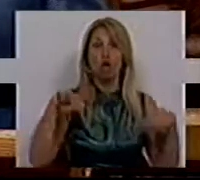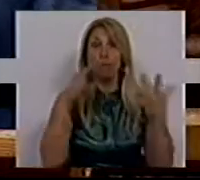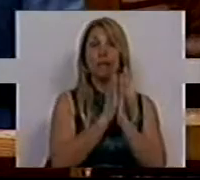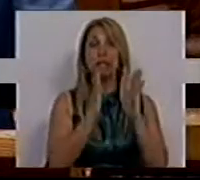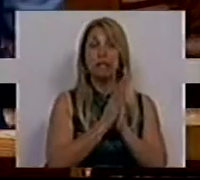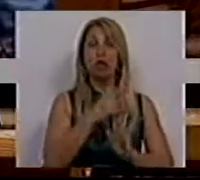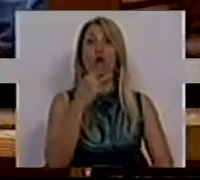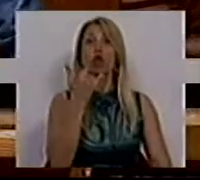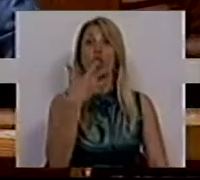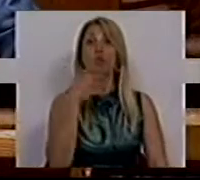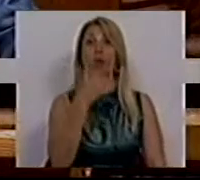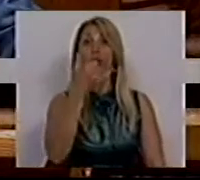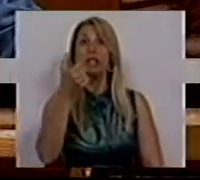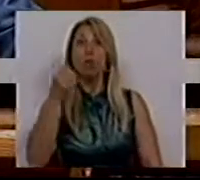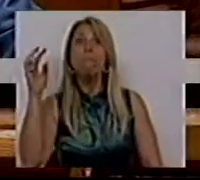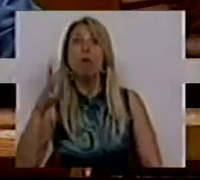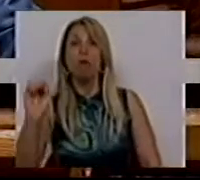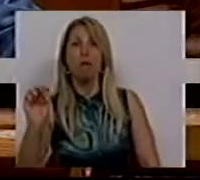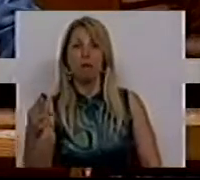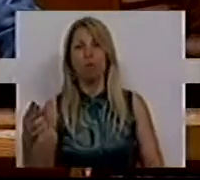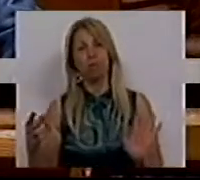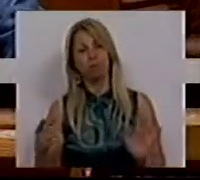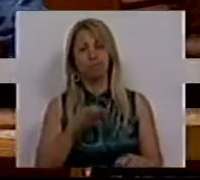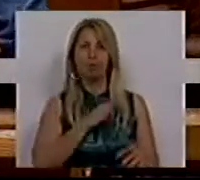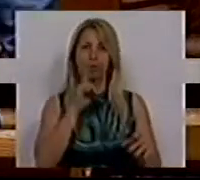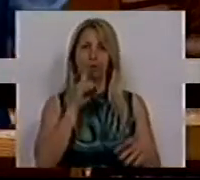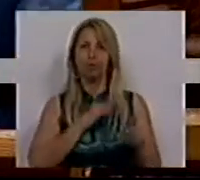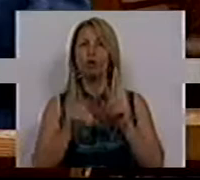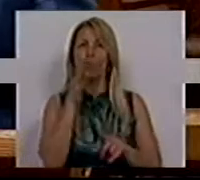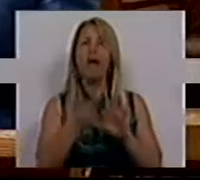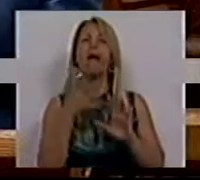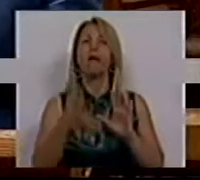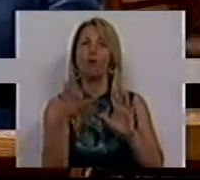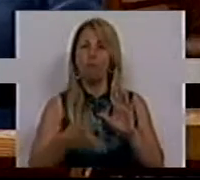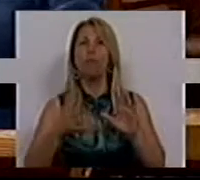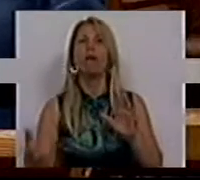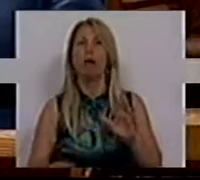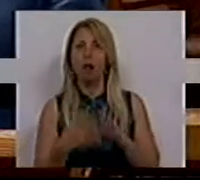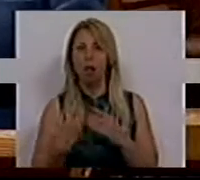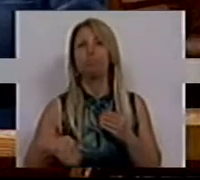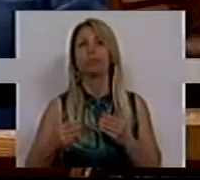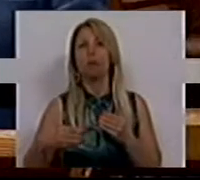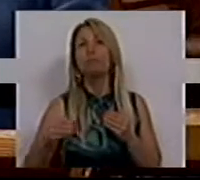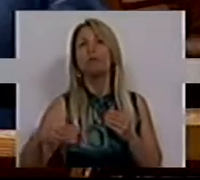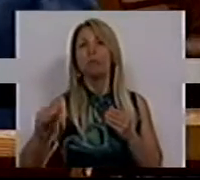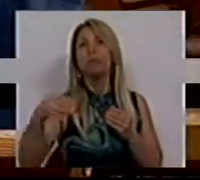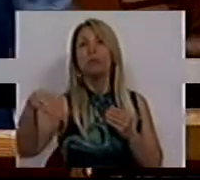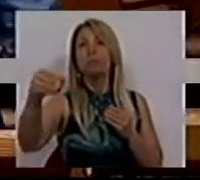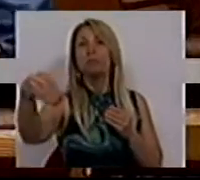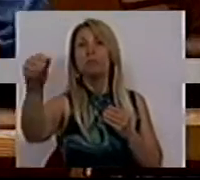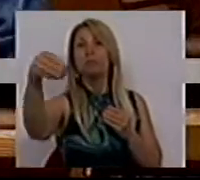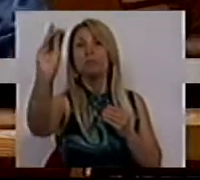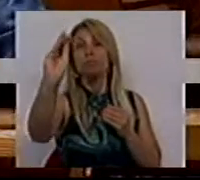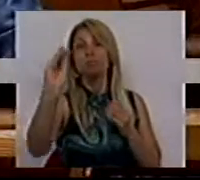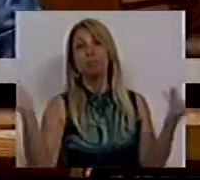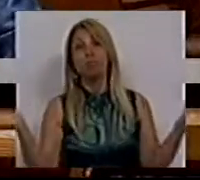euros. Não, senhoras e senhores deputados, é realmente complicado. É a cascata das participações em participações que